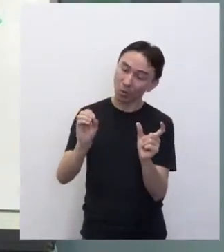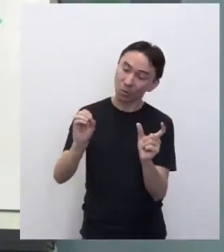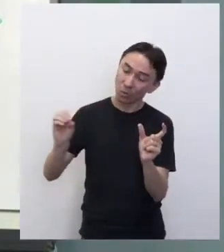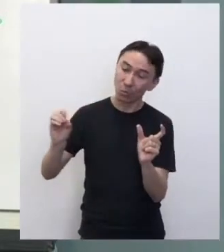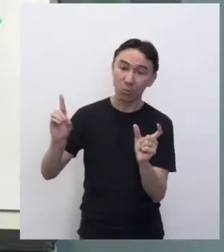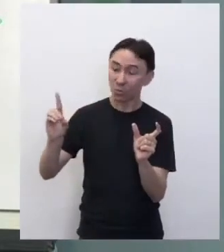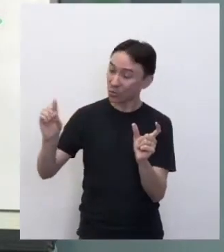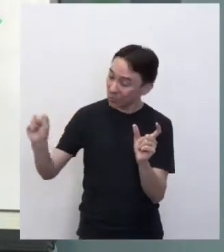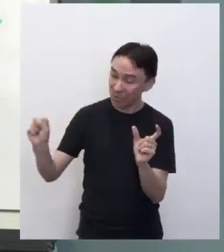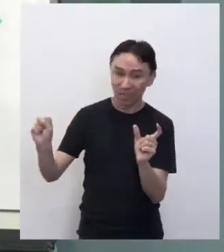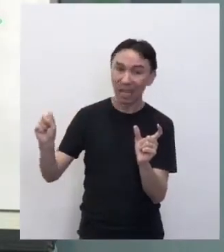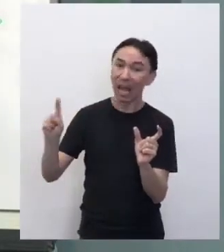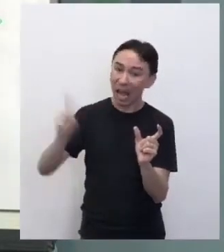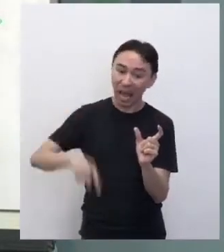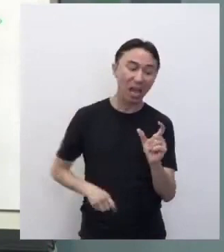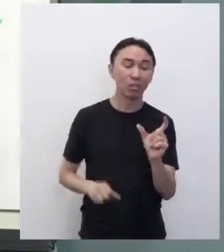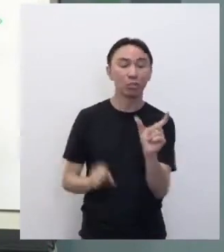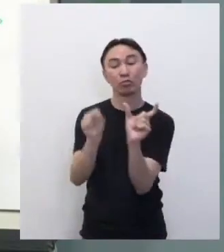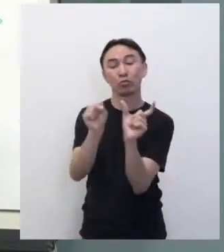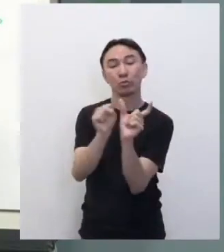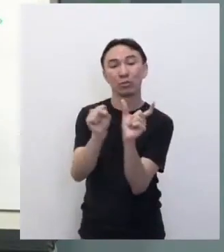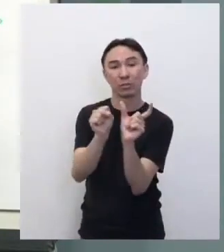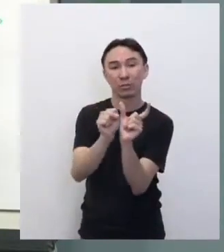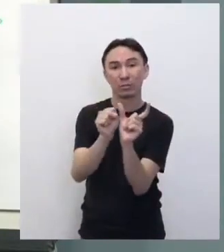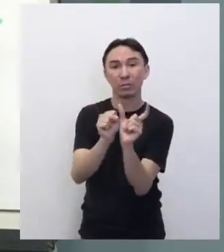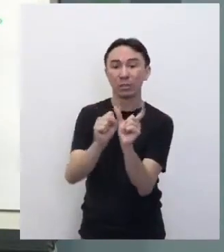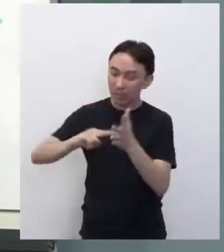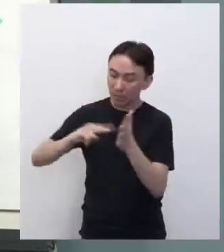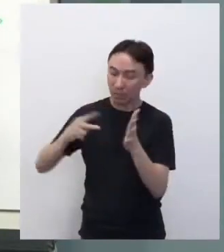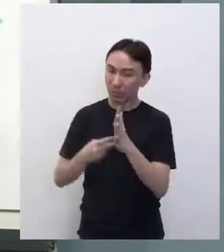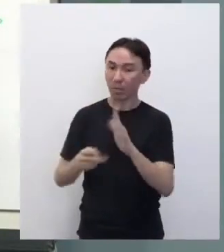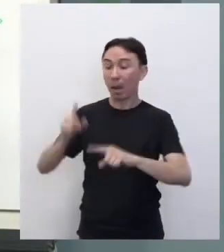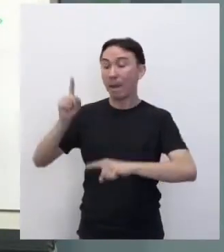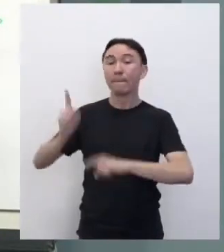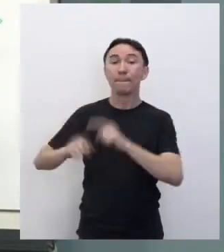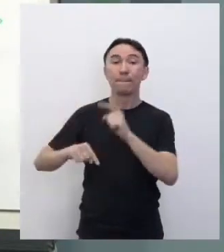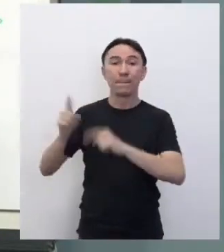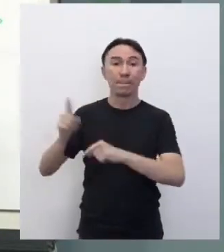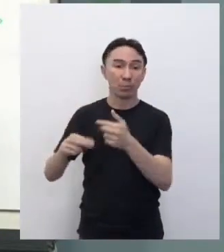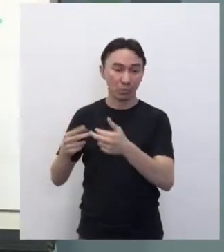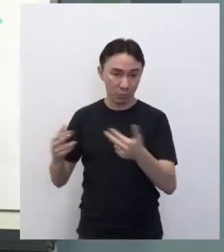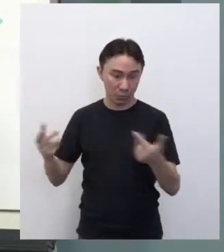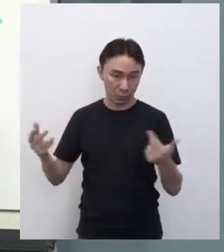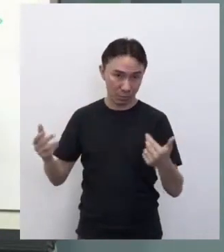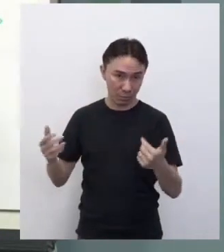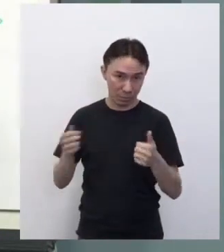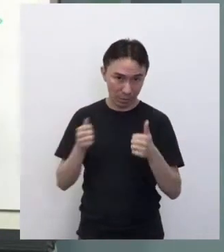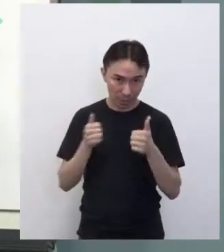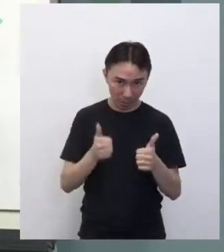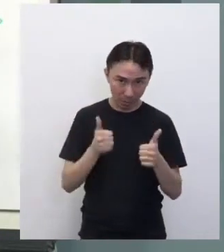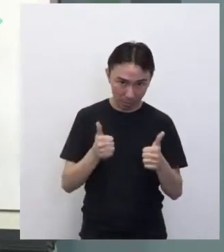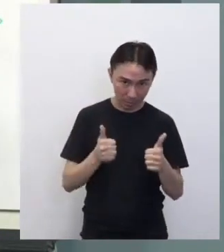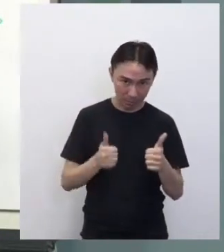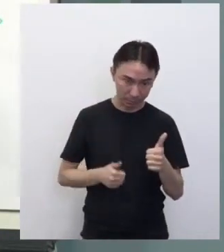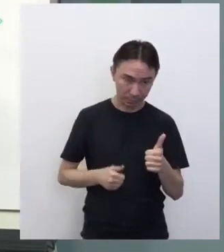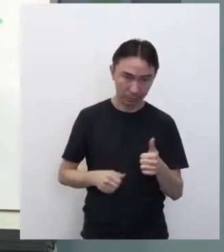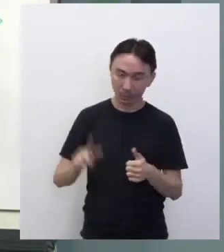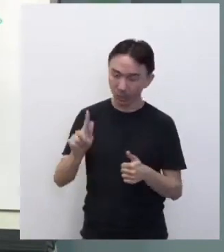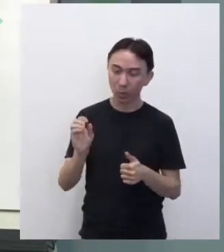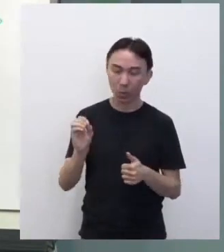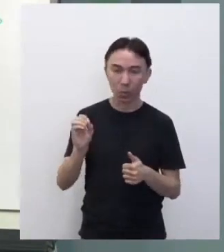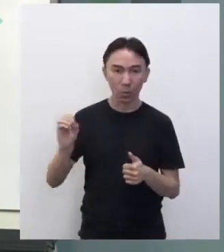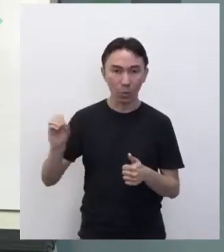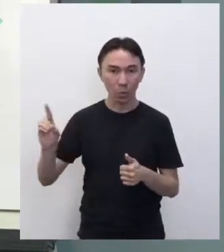é um substantivo e significa produtos, ok? Uhum. Então é uma maneira diferente de falar a palavra products. São goods, ok?